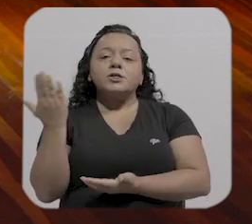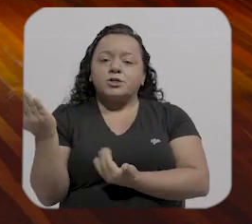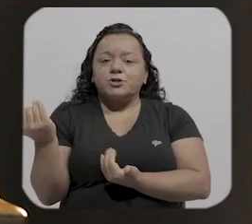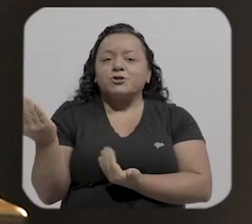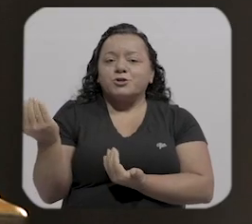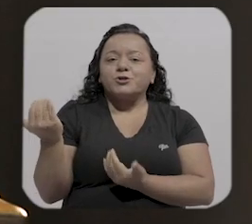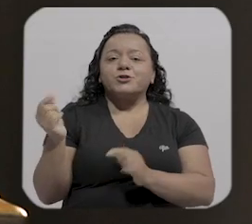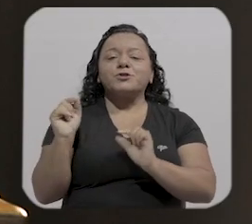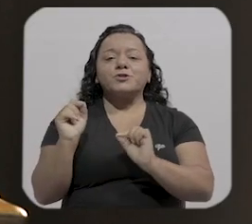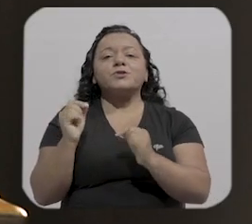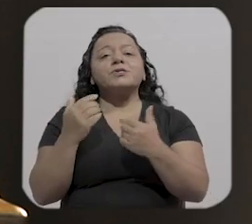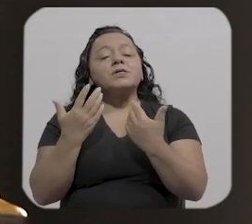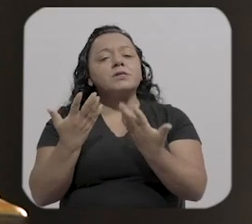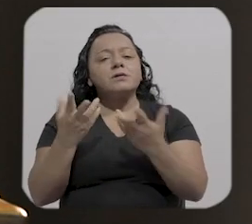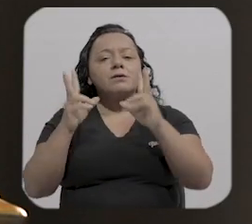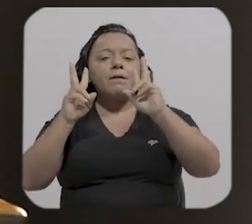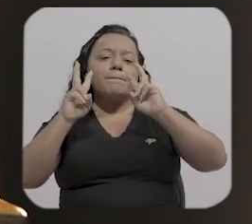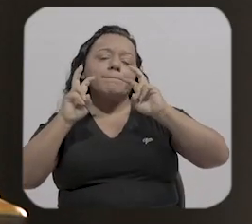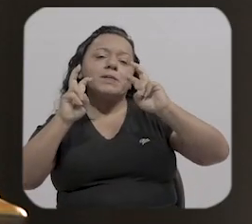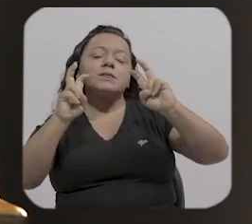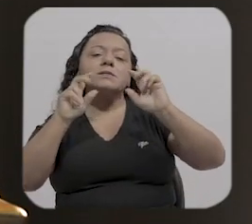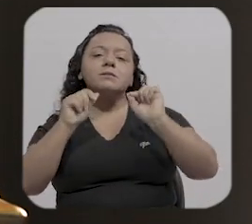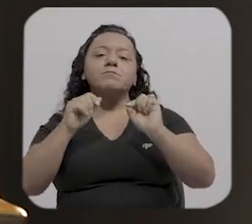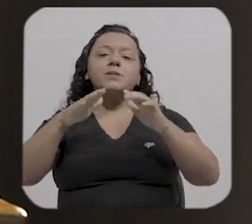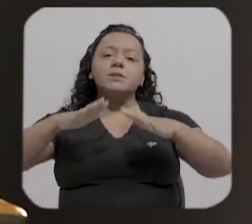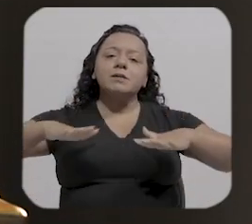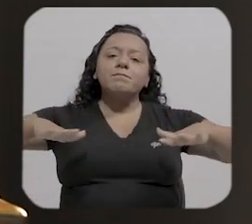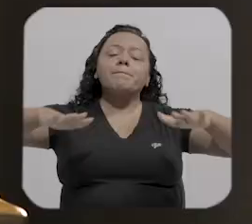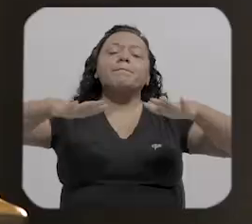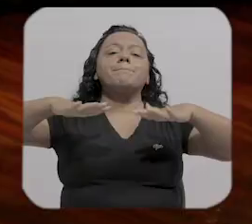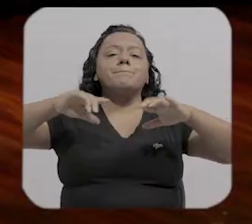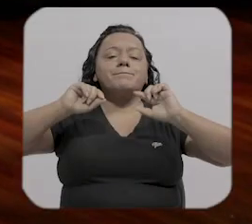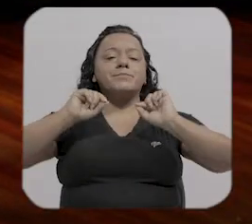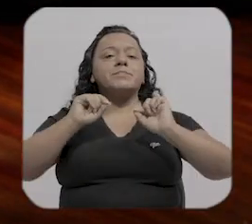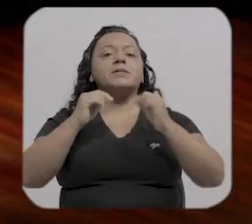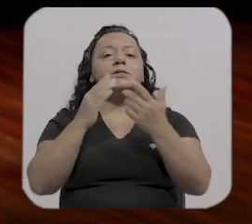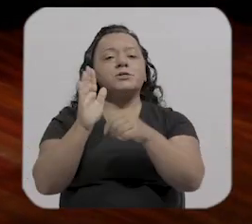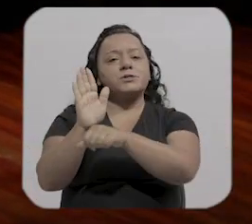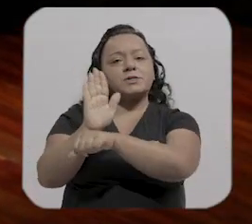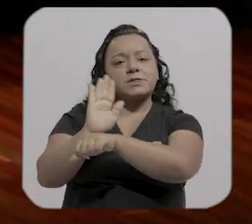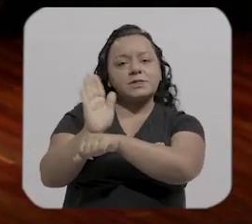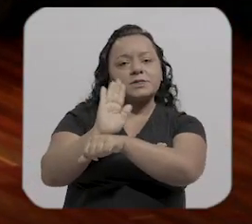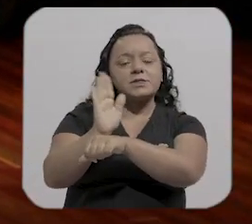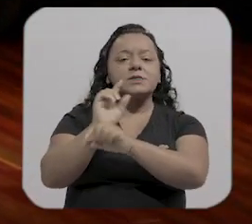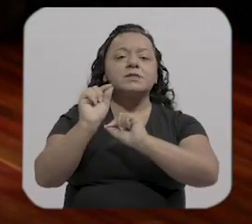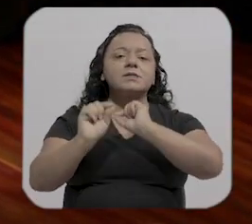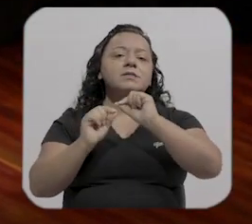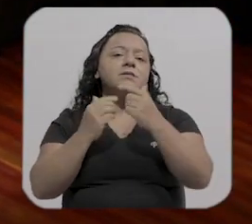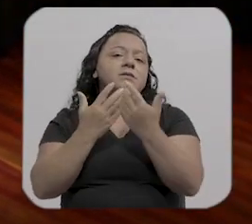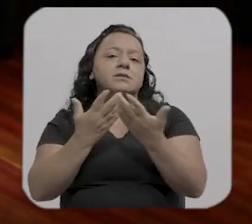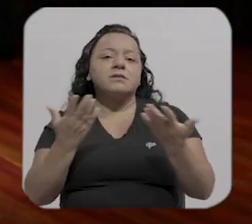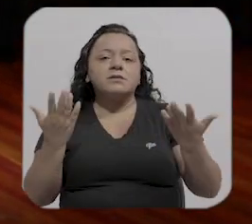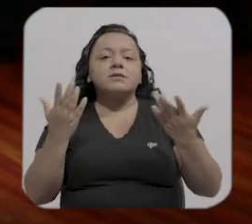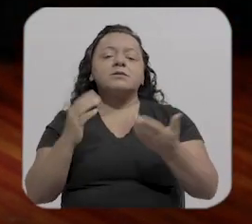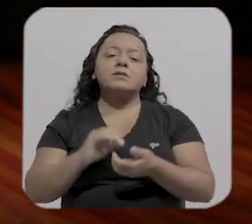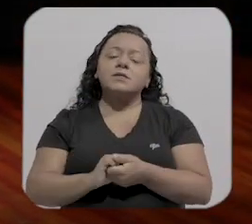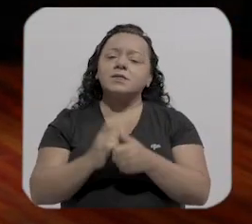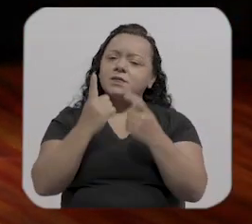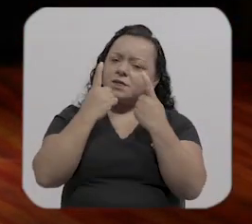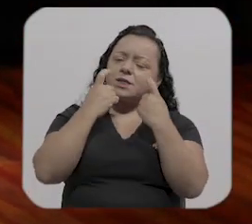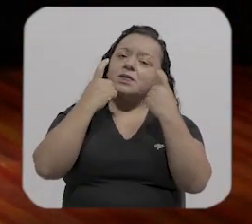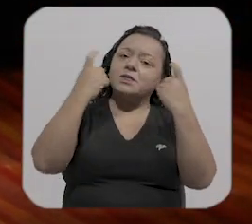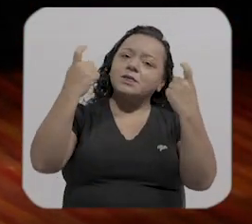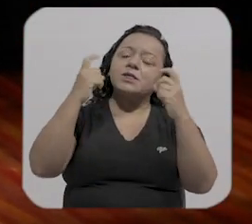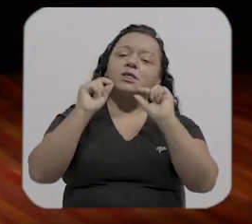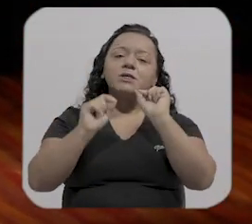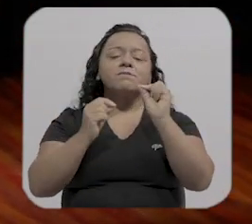à adolescência já percebendo as imagens, né? As imagens do cinema, né? Pô, olha, esse cinema aí